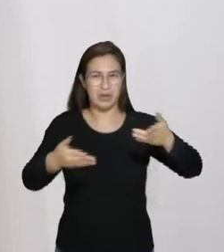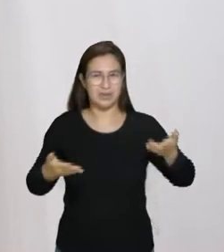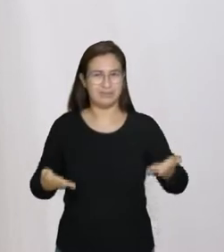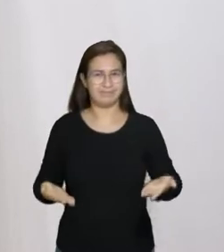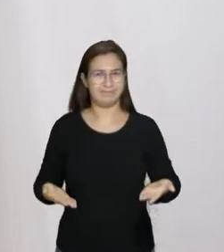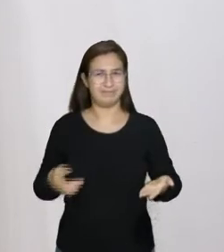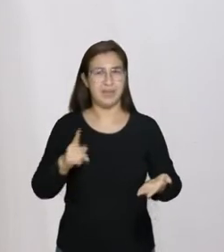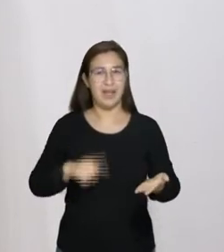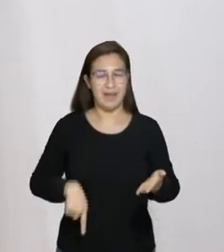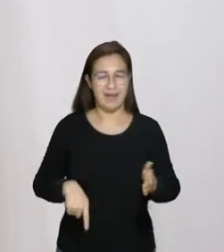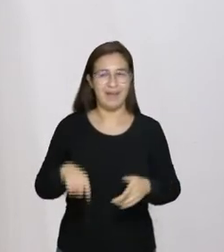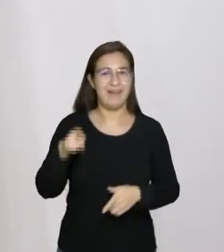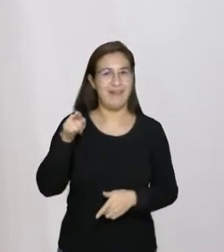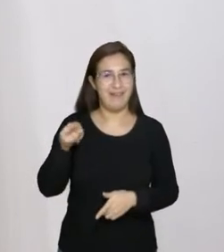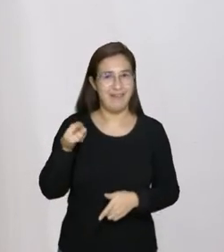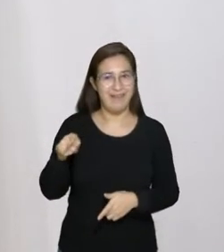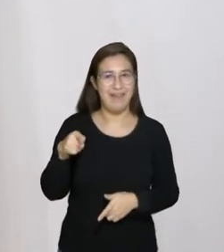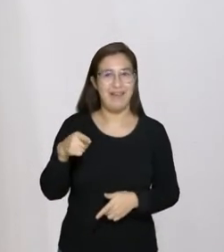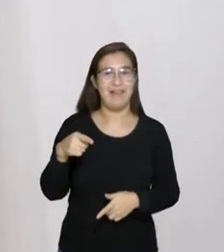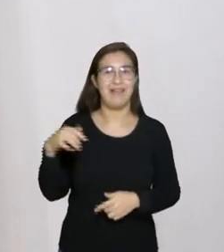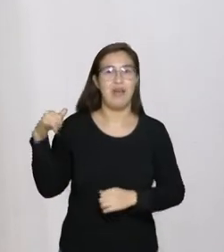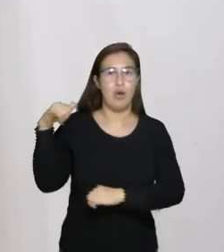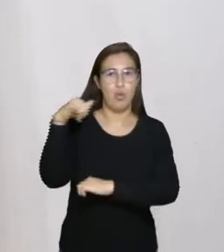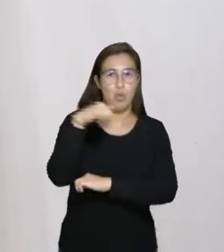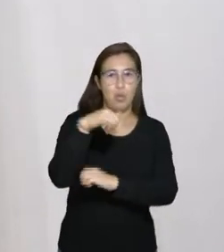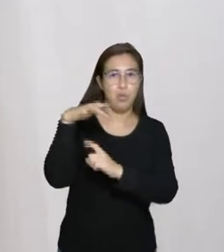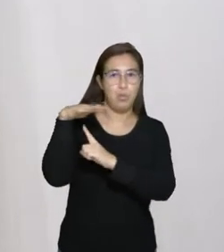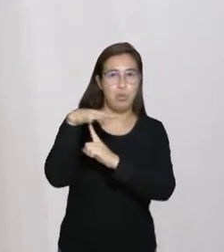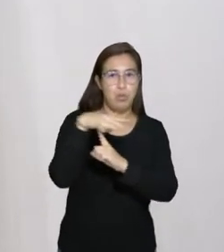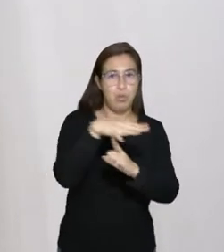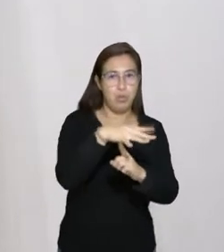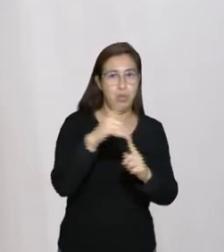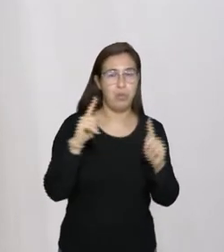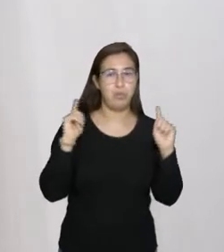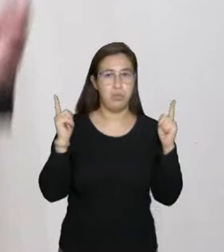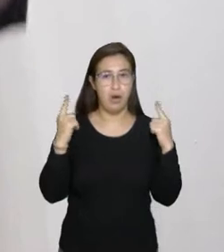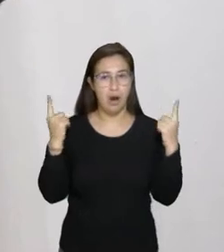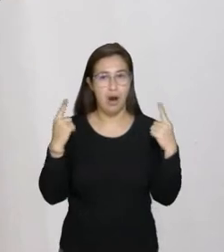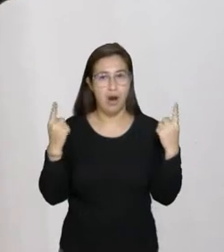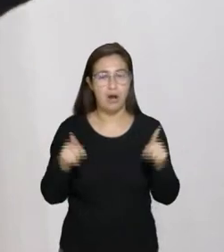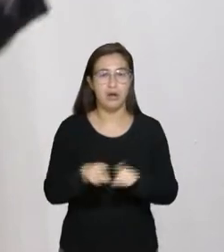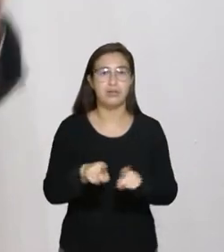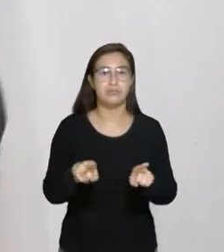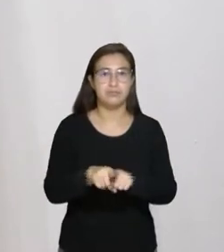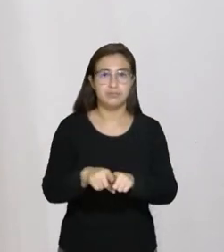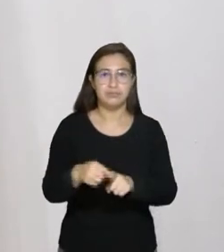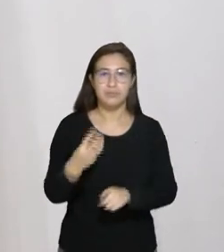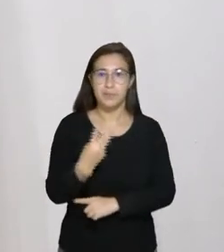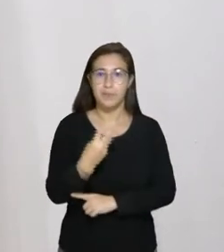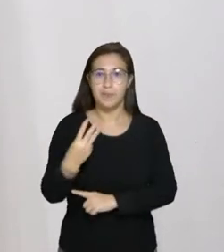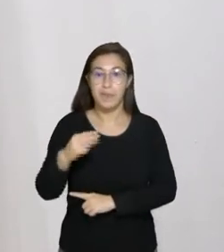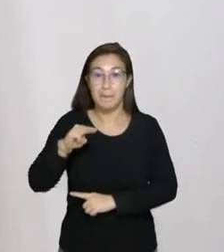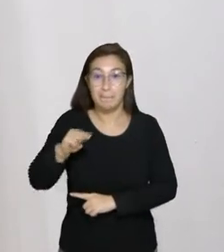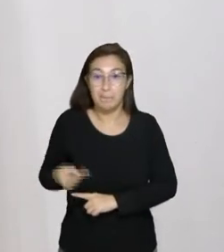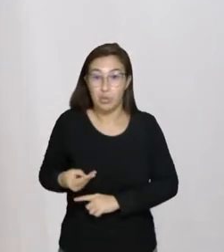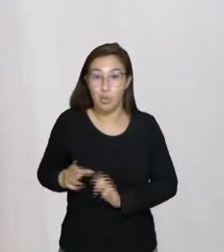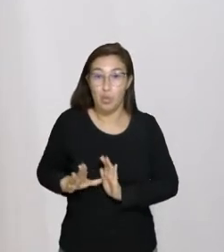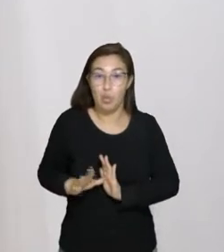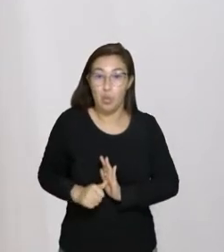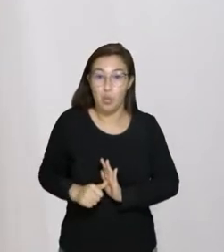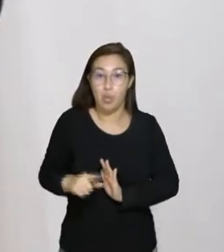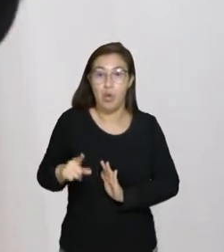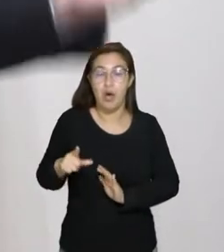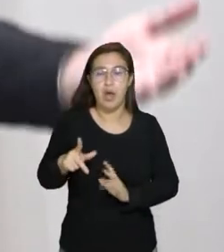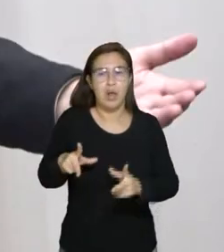33 milhões, do avião ambulância, de reconhecer que houve erros numa secretaria em que